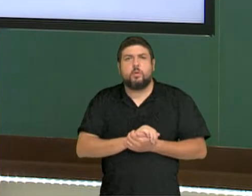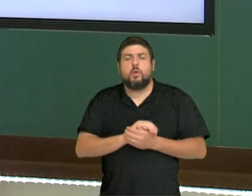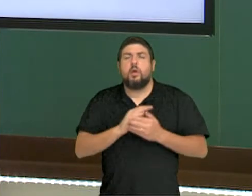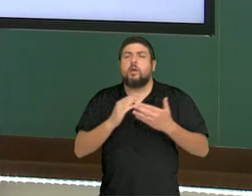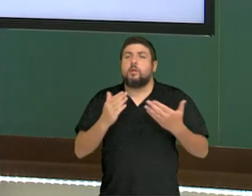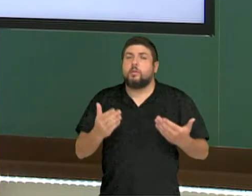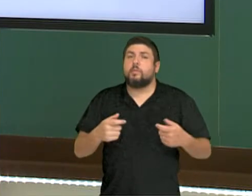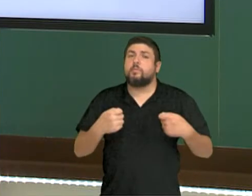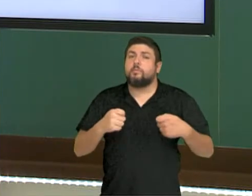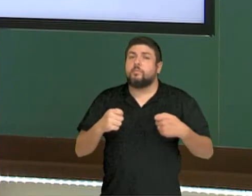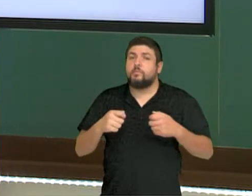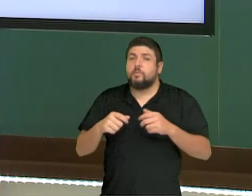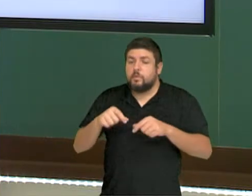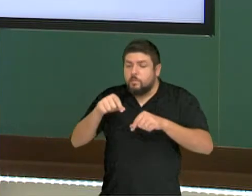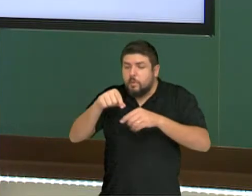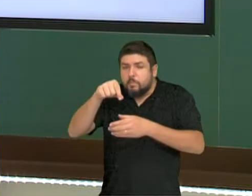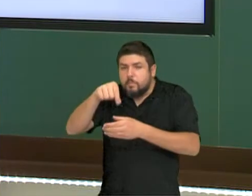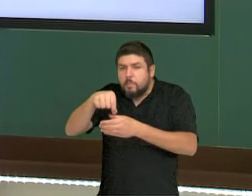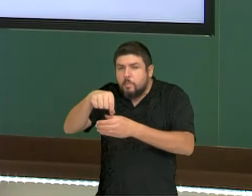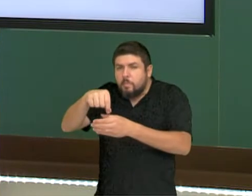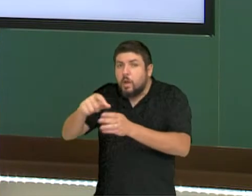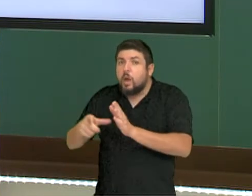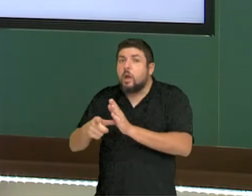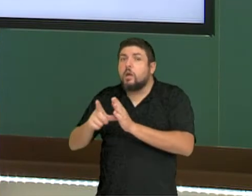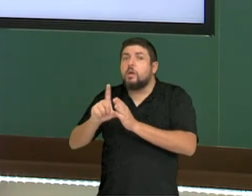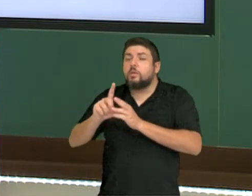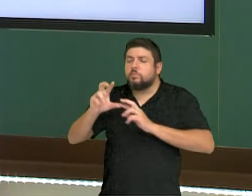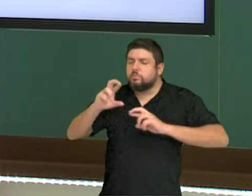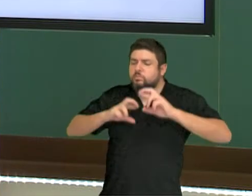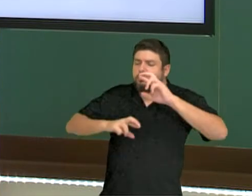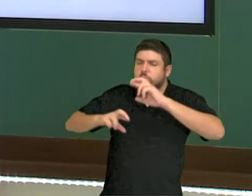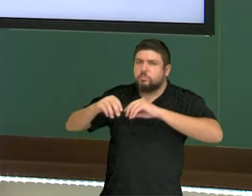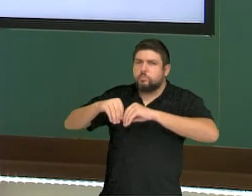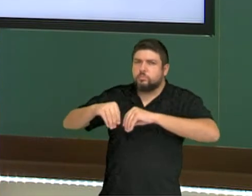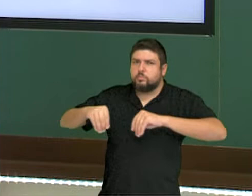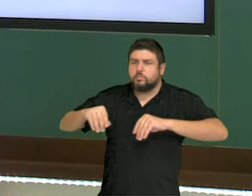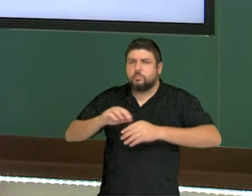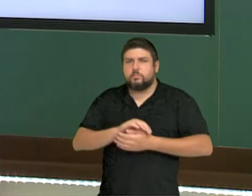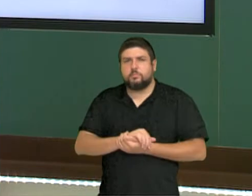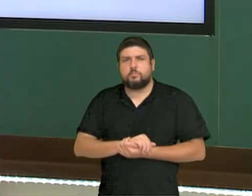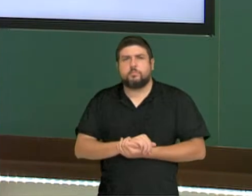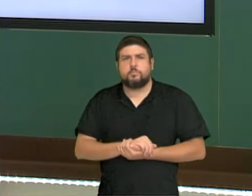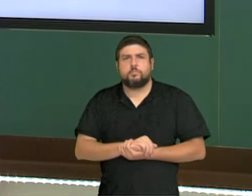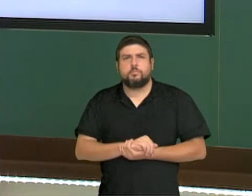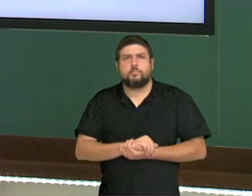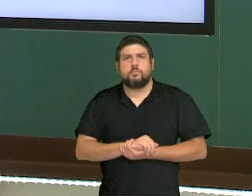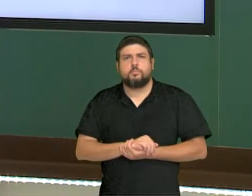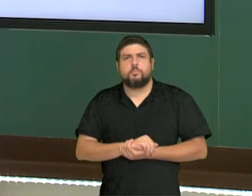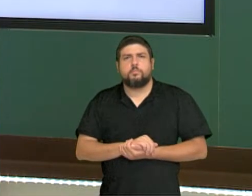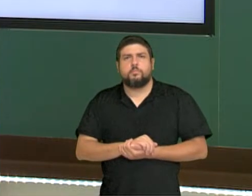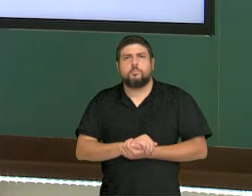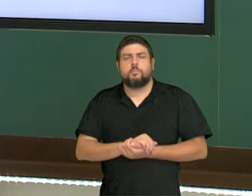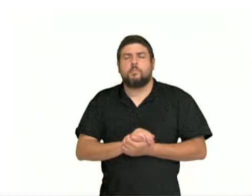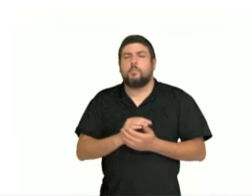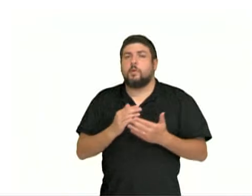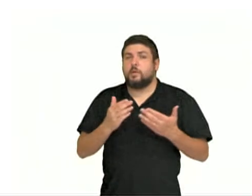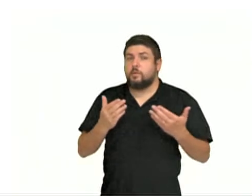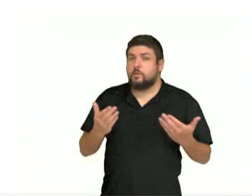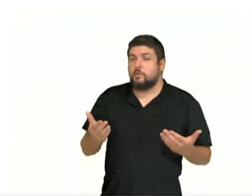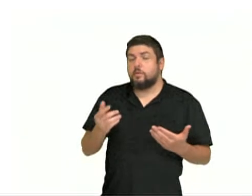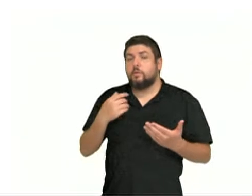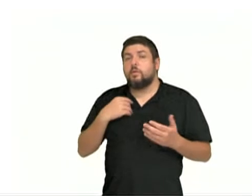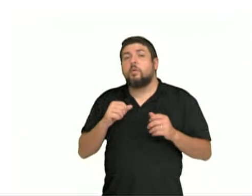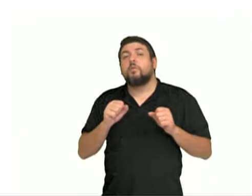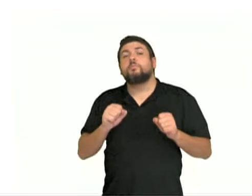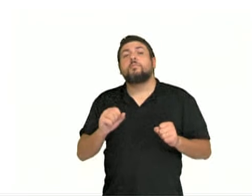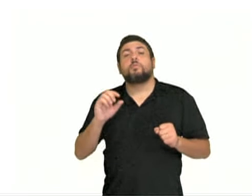análise do solo antes do plantio tá e nesse caso a tendência é que se chegue a